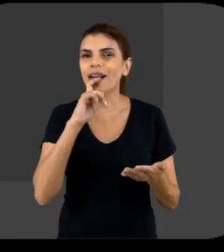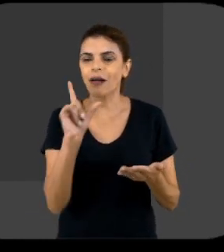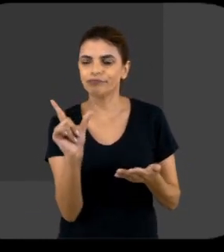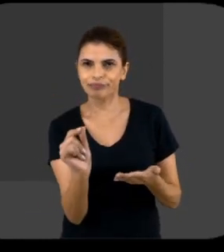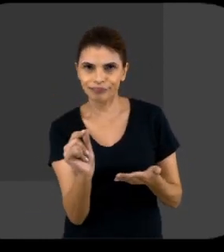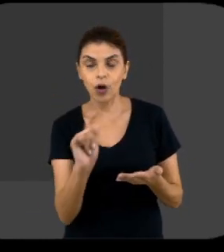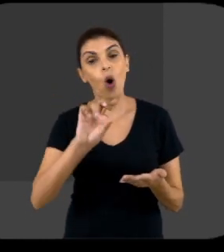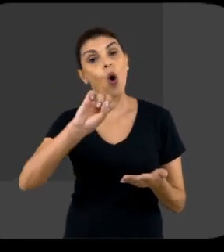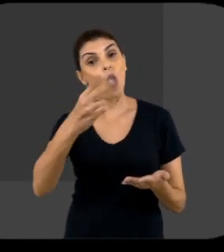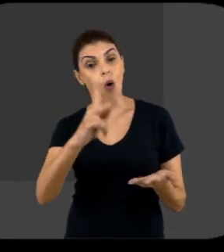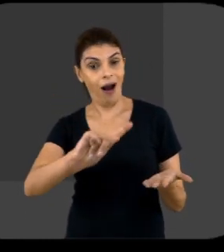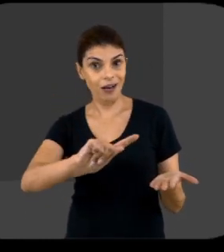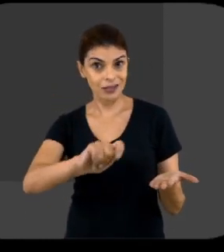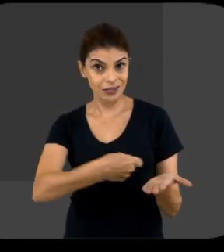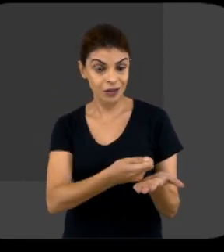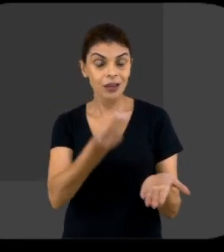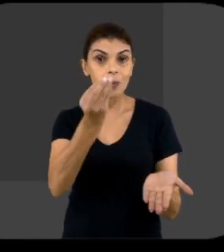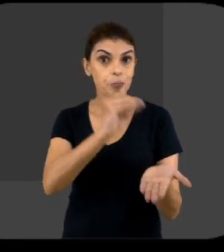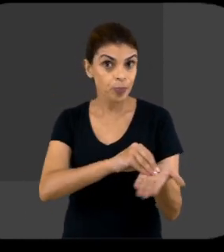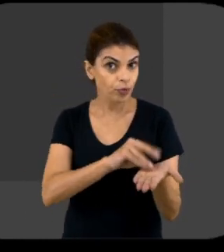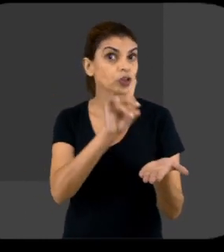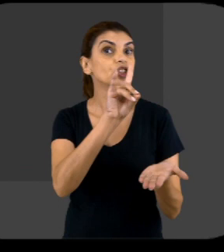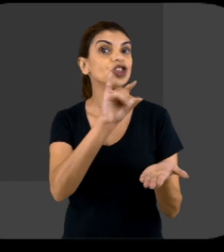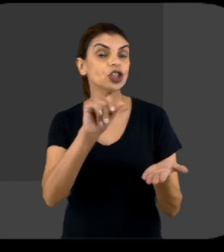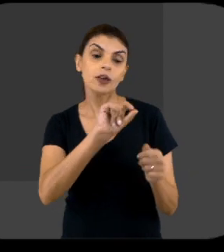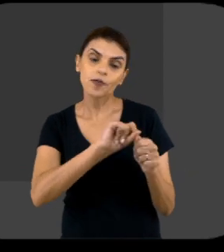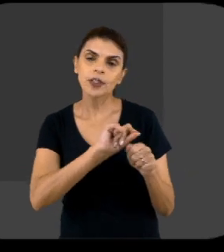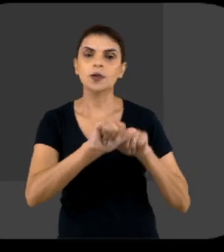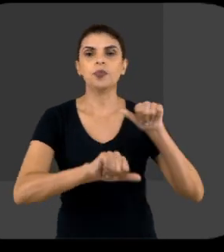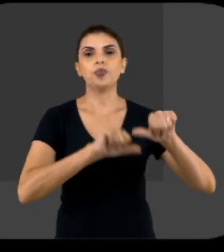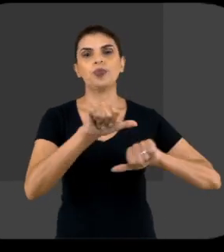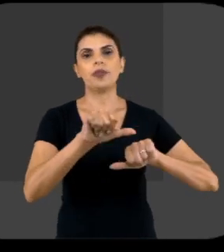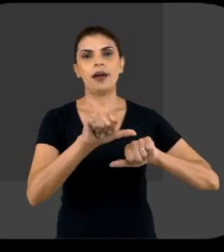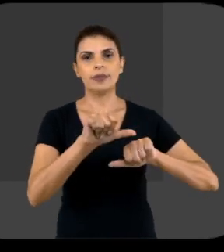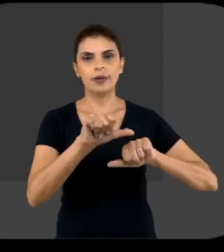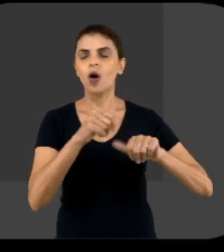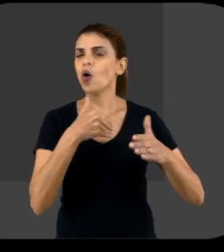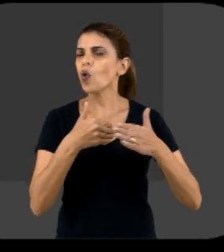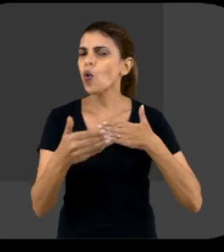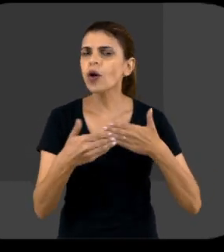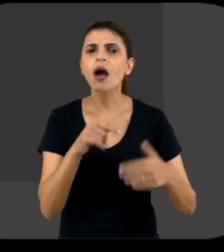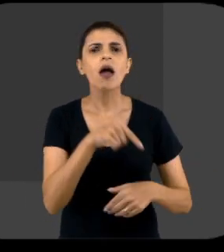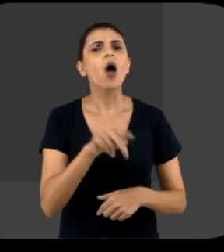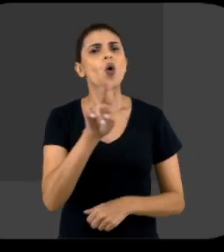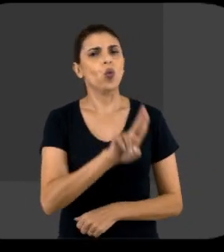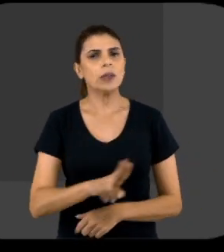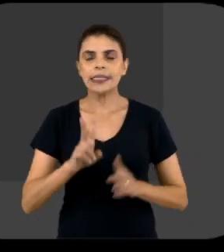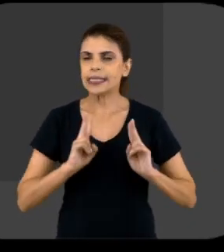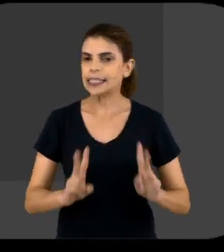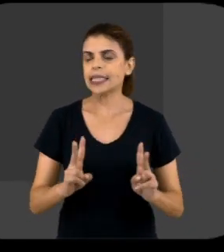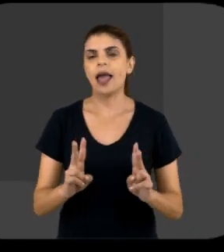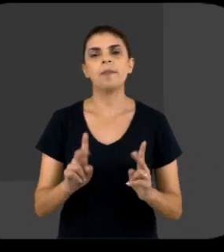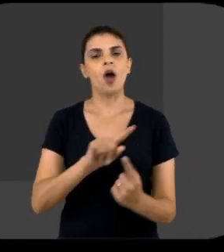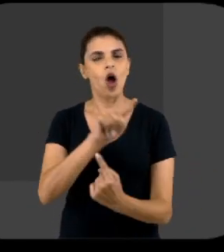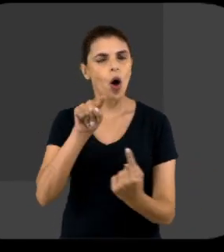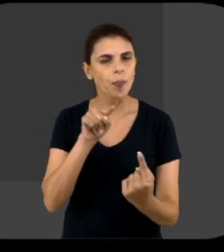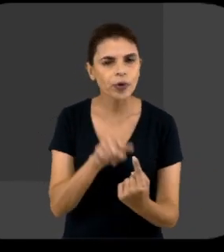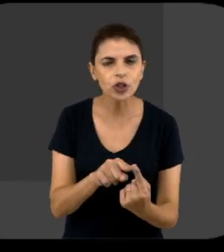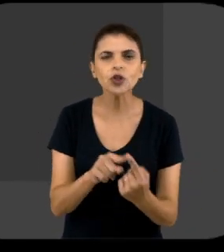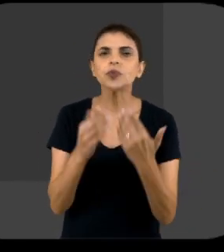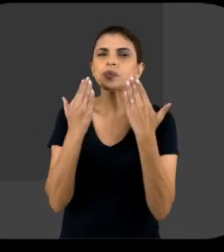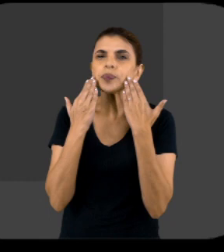rubricar ou assinar e colocar a data que foi feita aquela modificação. Então, eles são utilizados sempre como